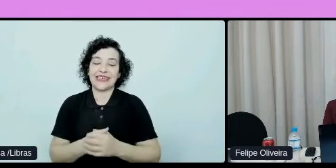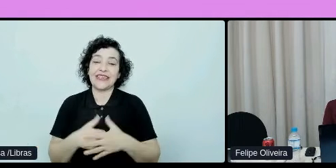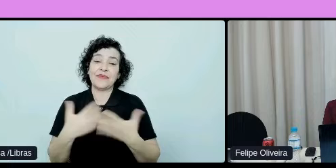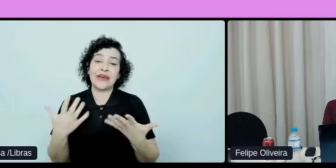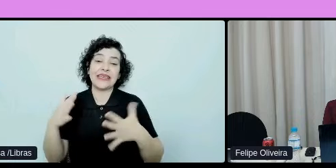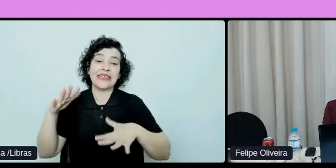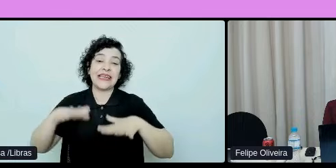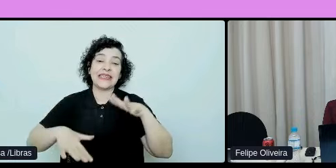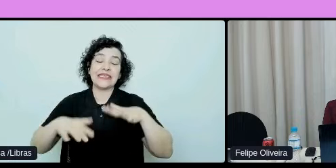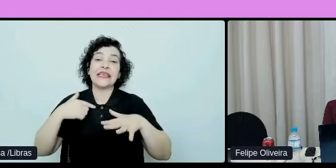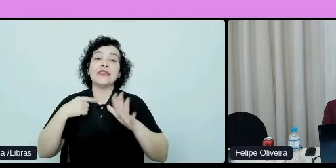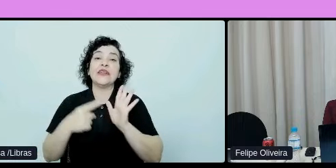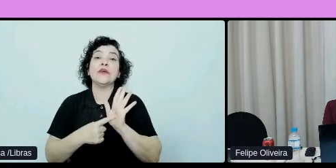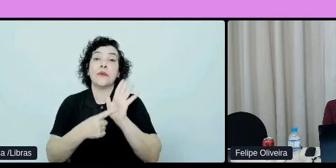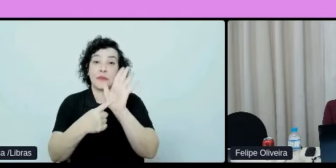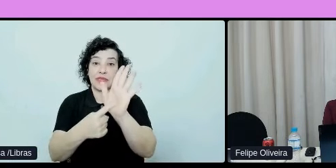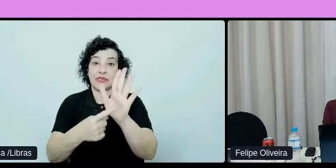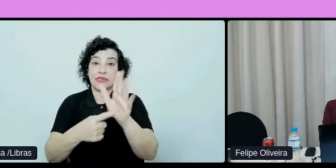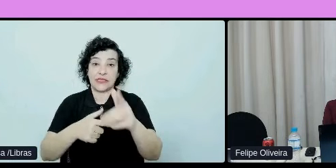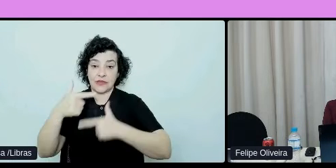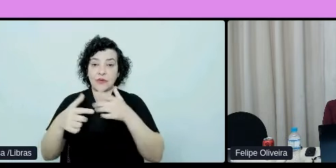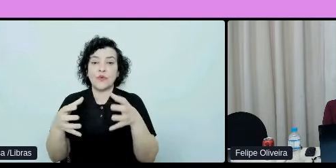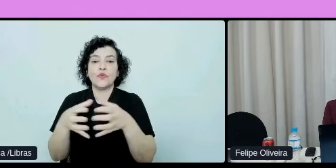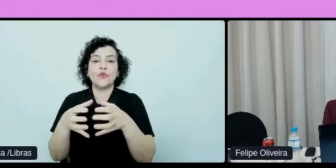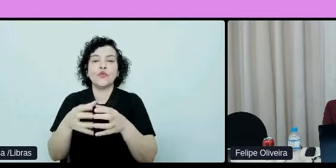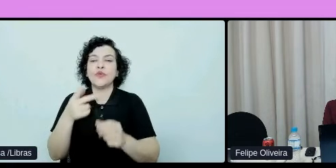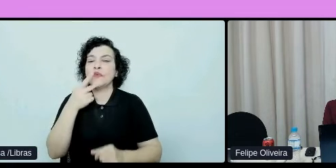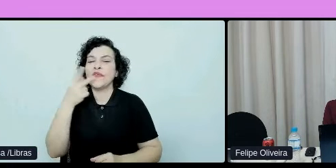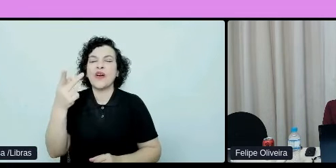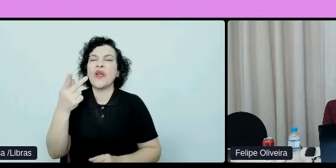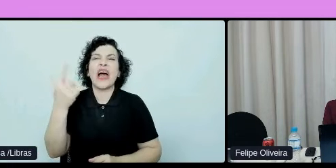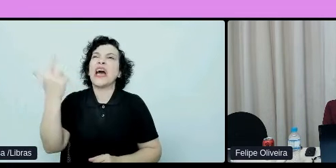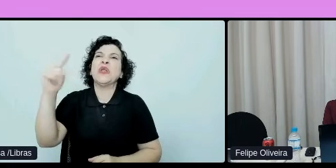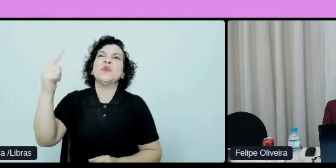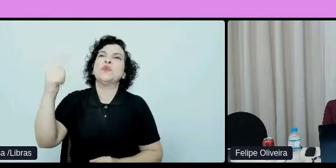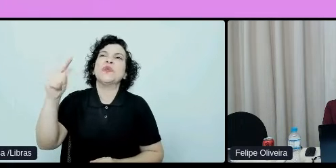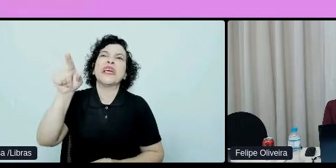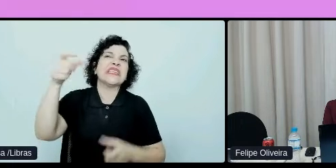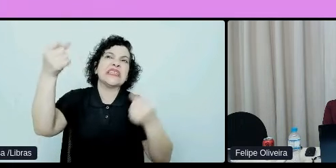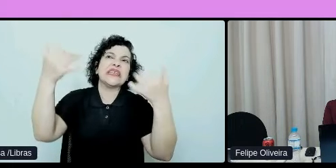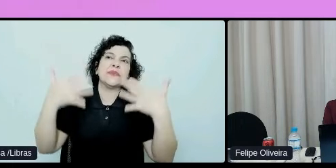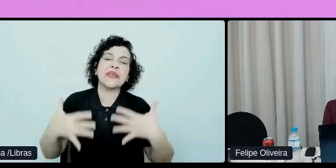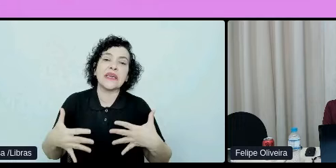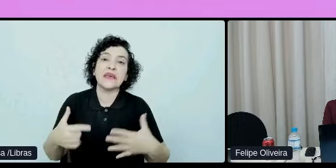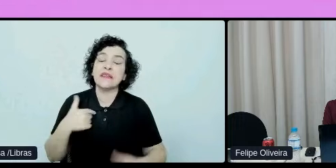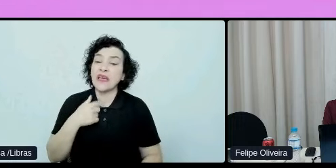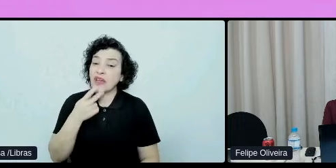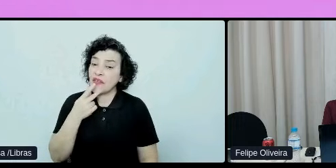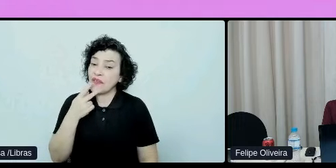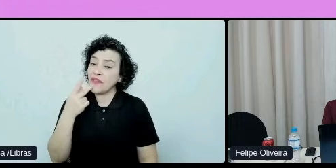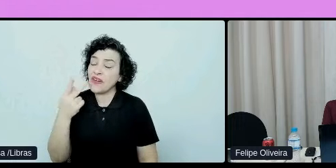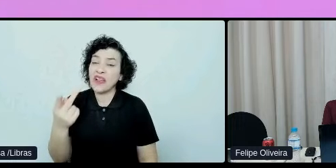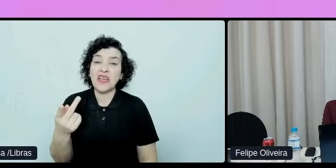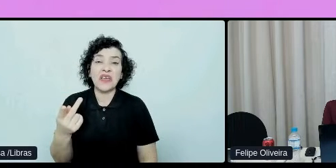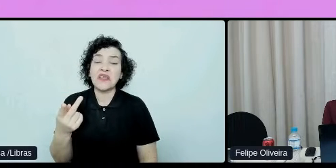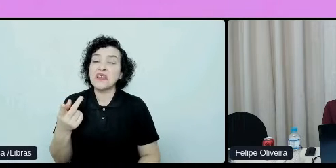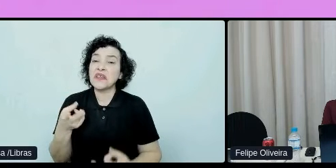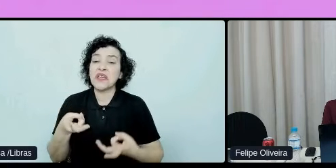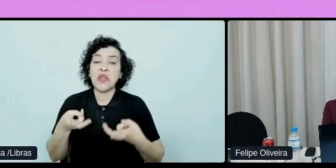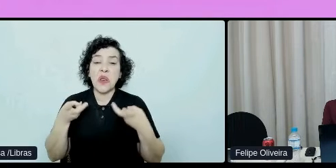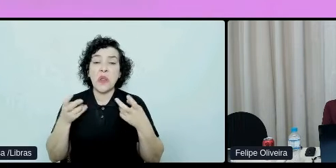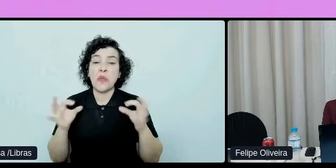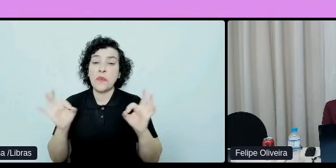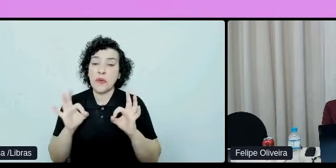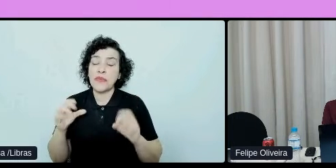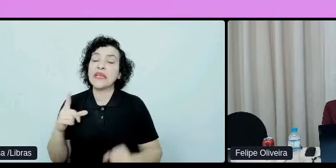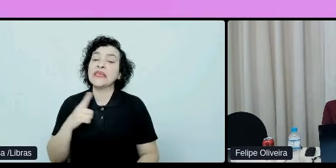Eu estava numa apresentação de trabalho, um grupo falou, não existe tal coisa. E eu soltei, sem nem perceber. Tem sim. Eu só